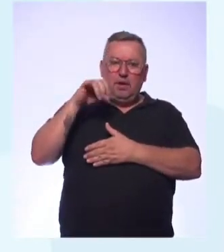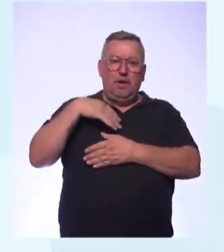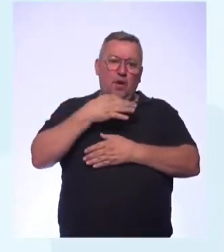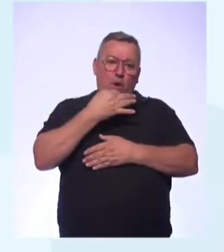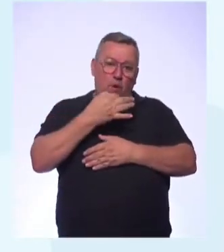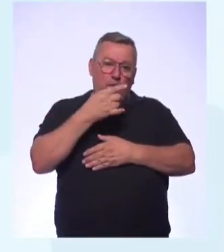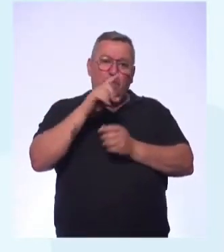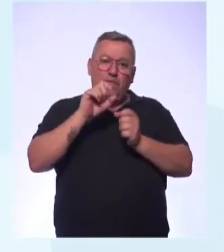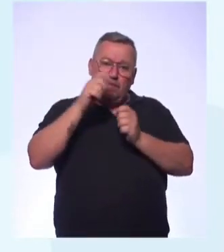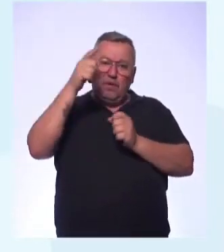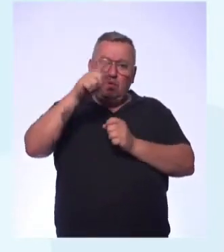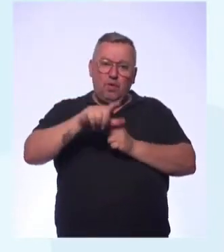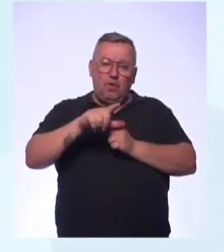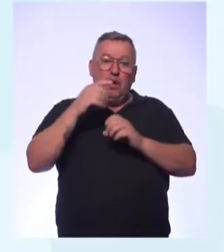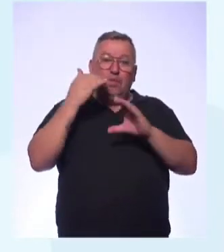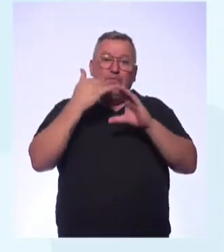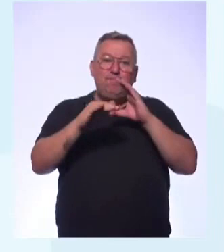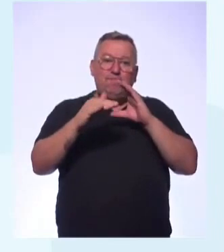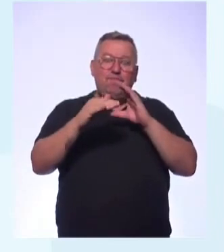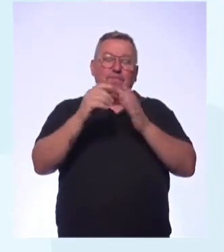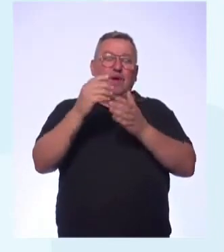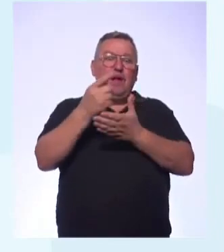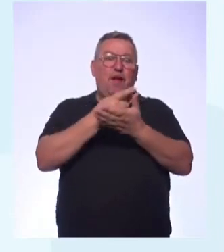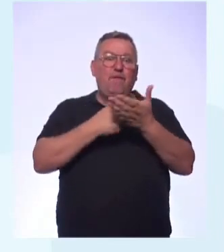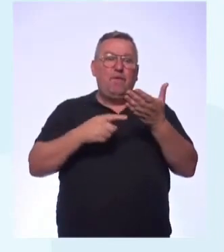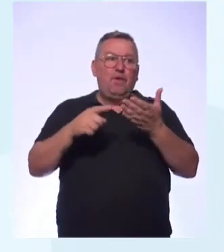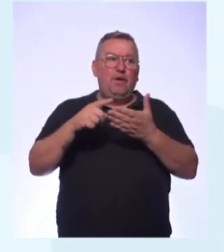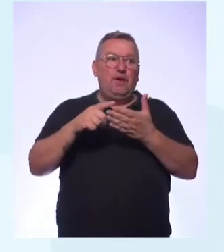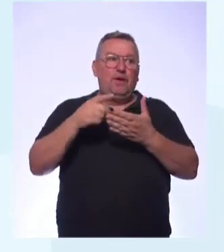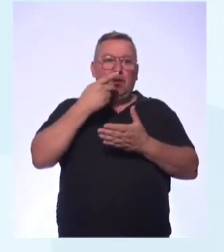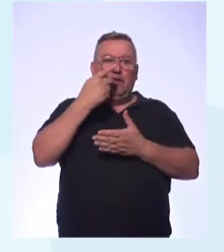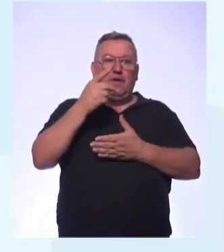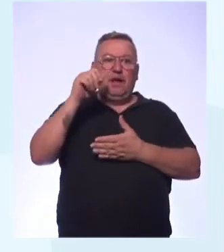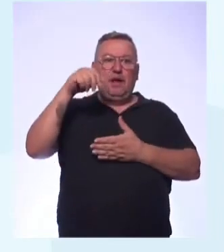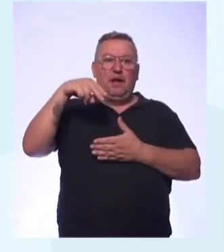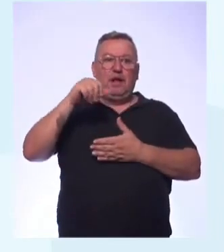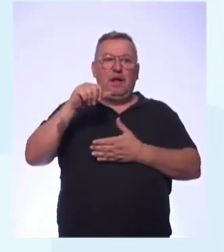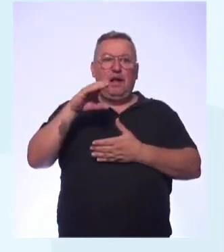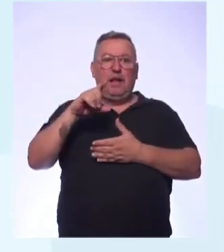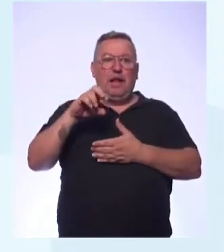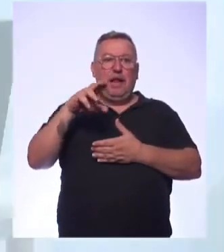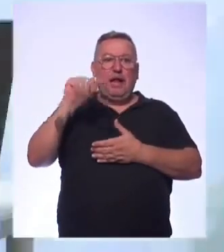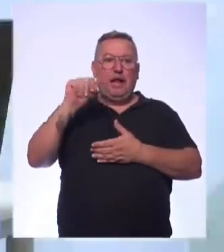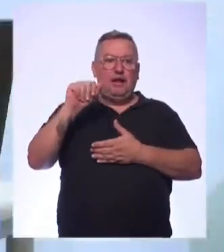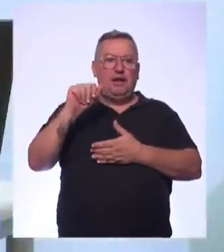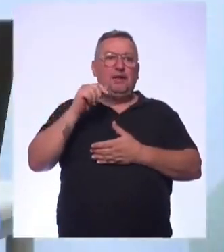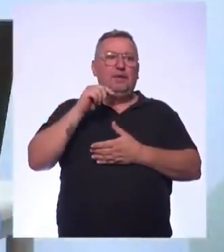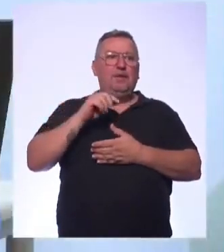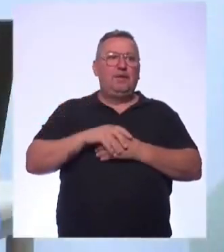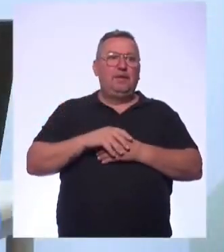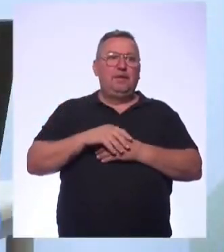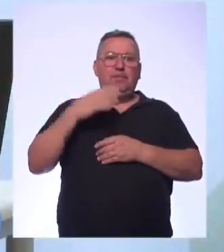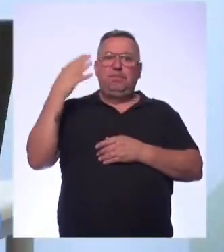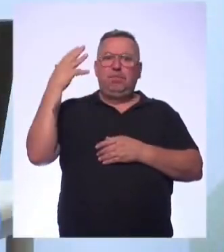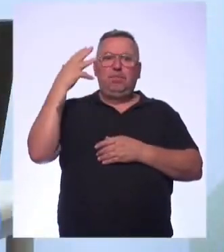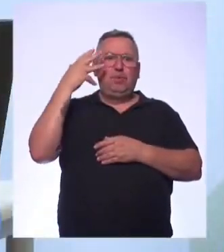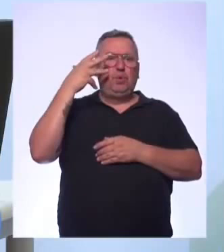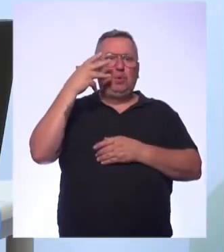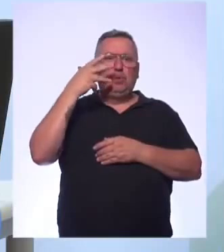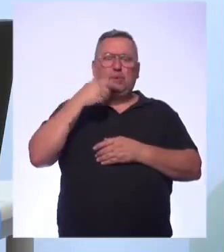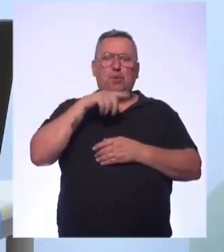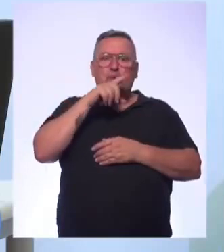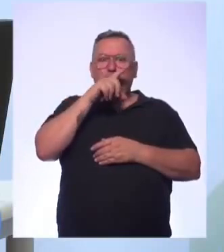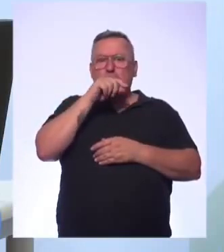fizessem outras gravuras. E quem me mandou uma gravura, eu até falei, a Ana Clara, ela me mandou uma gravura muito linda de um